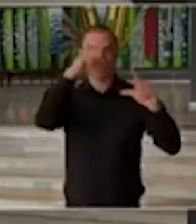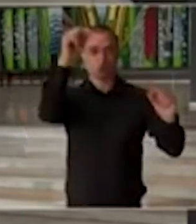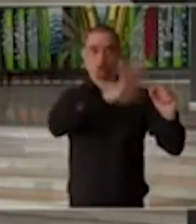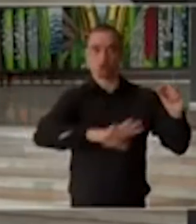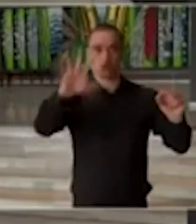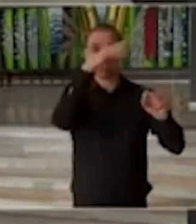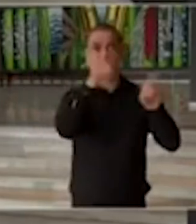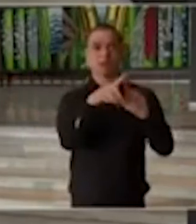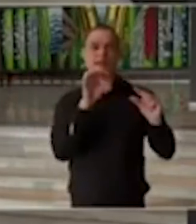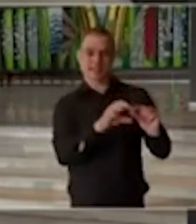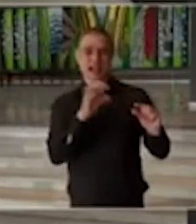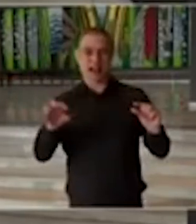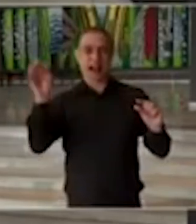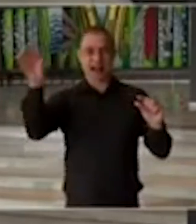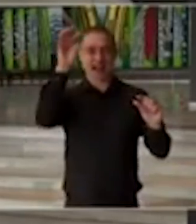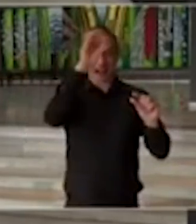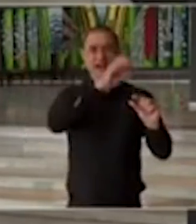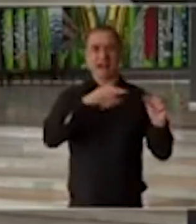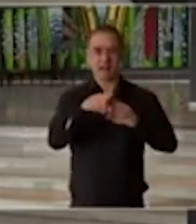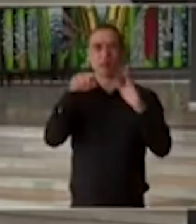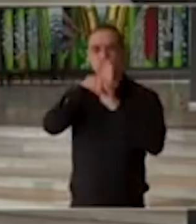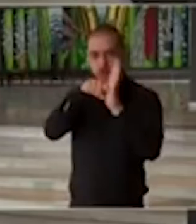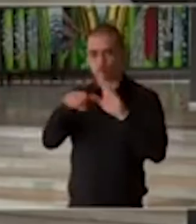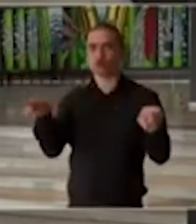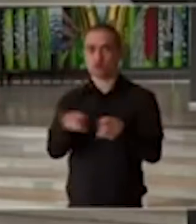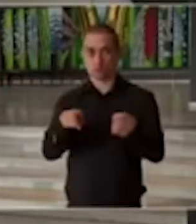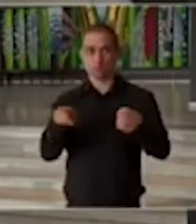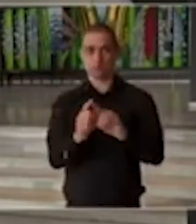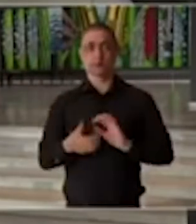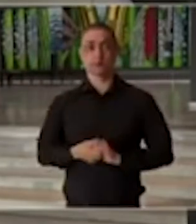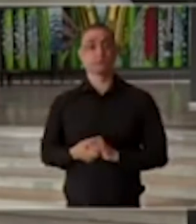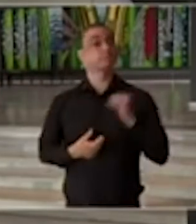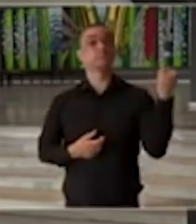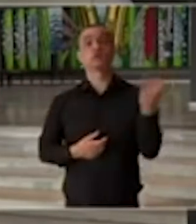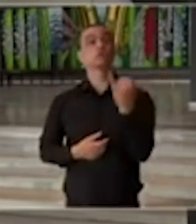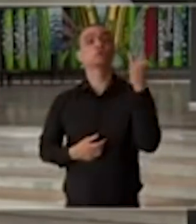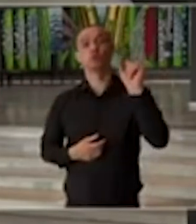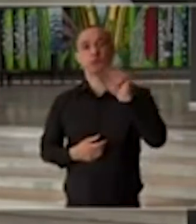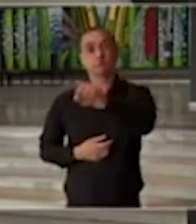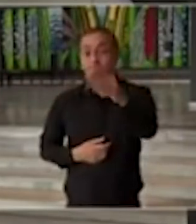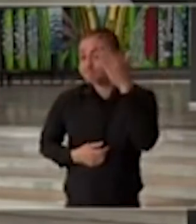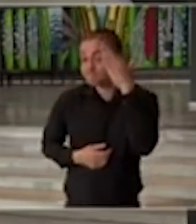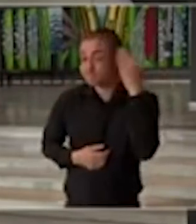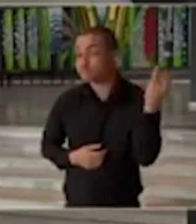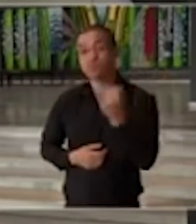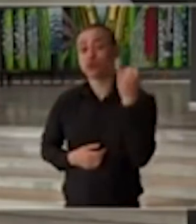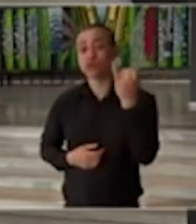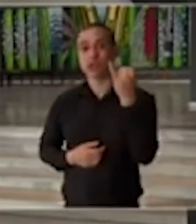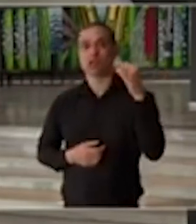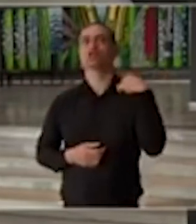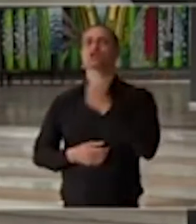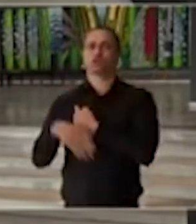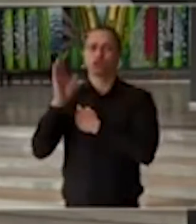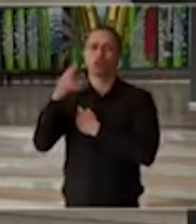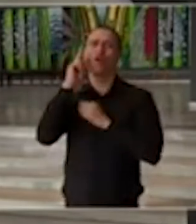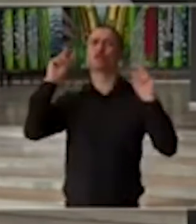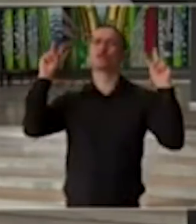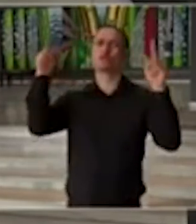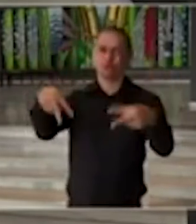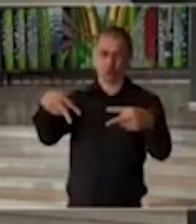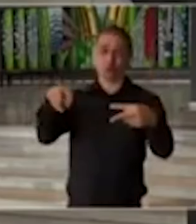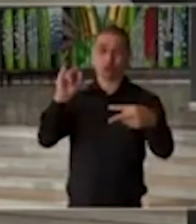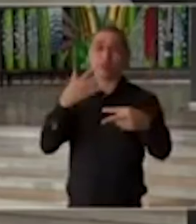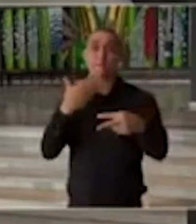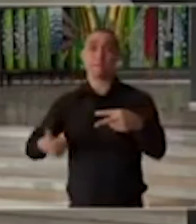diferentes diretorias regionais de saúde. E é importante lembrar que nós estamos sempre olhando se